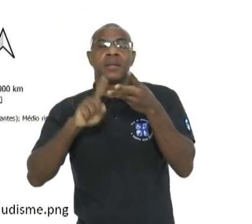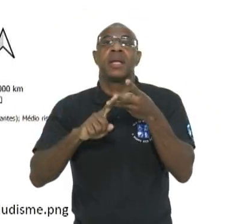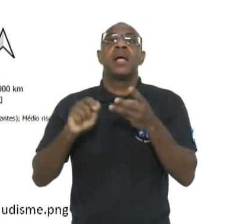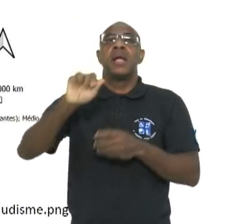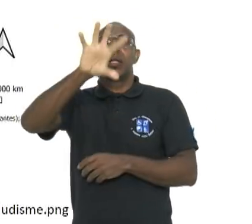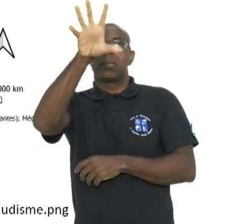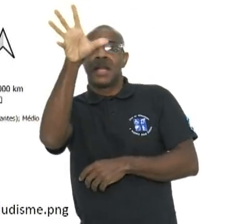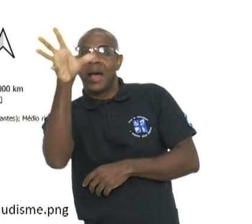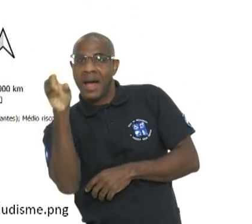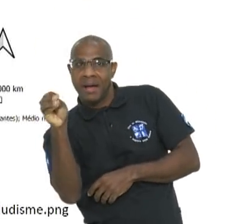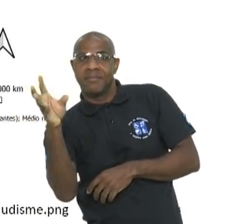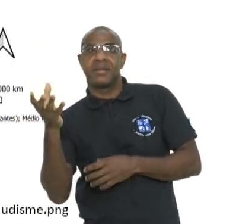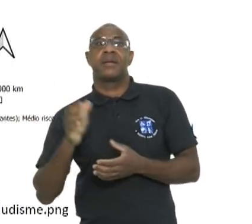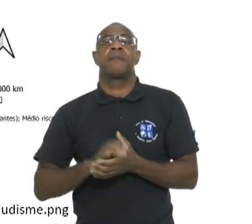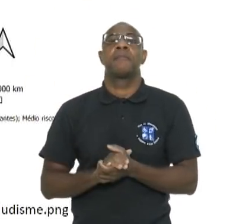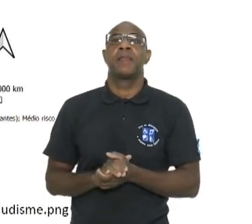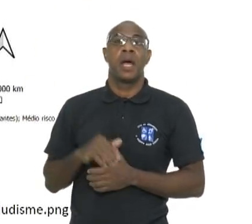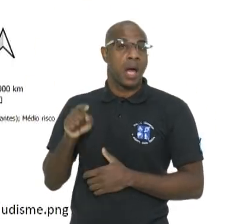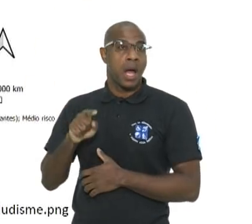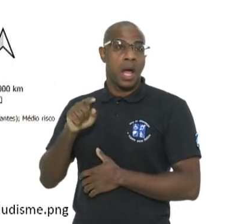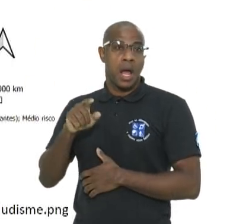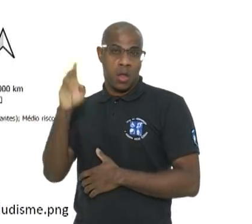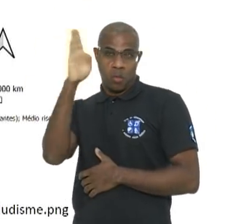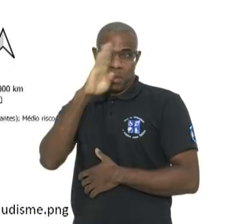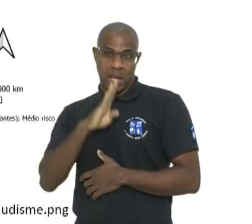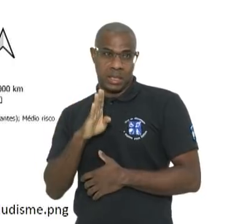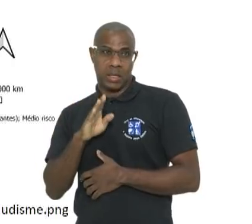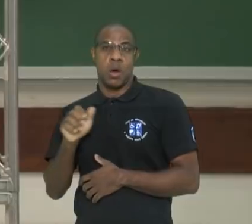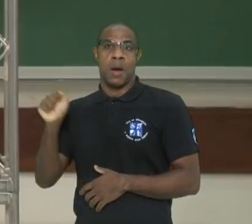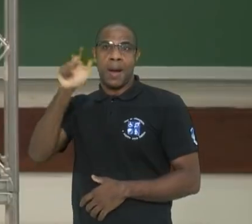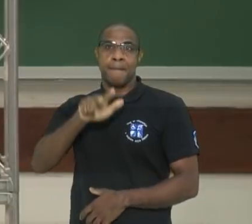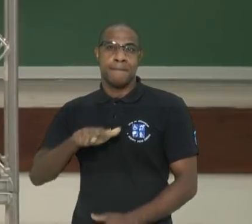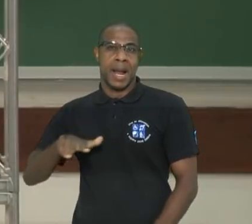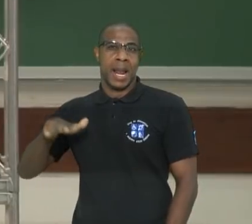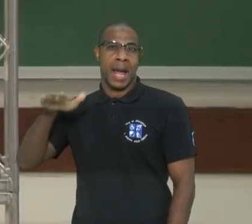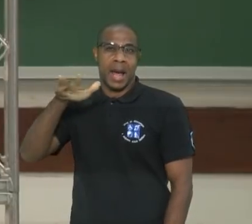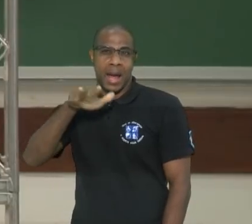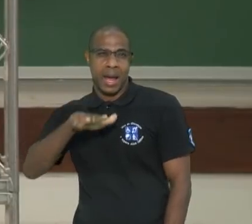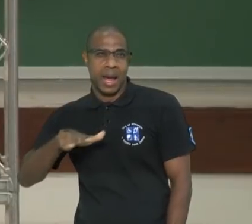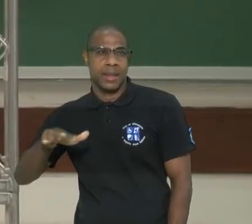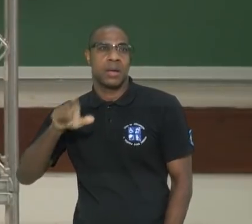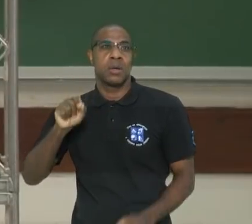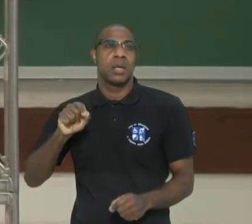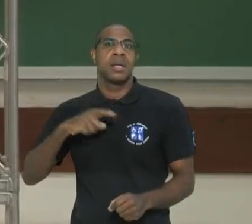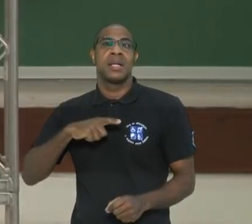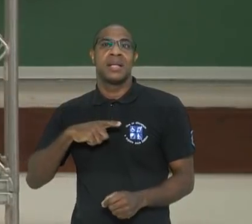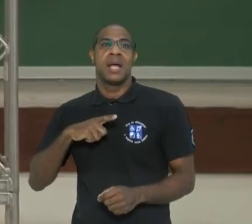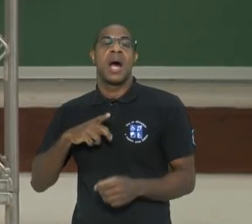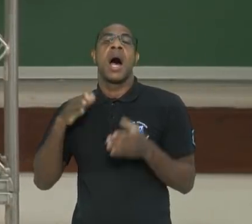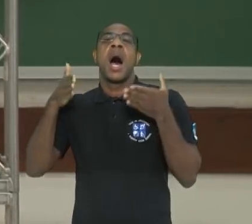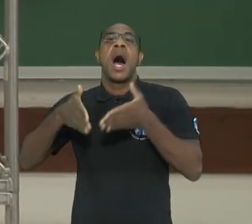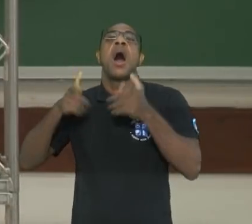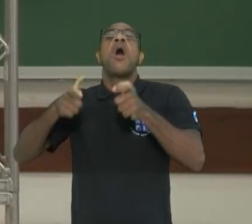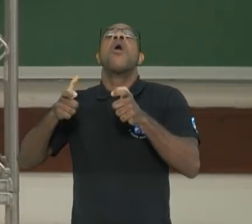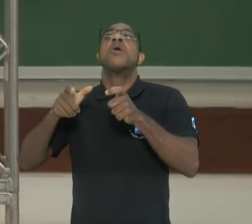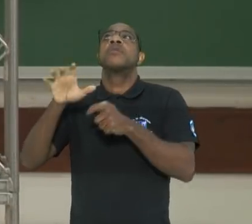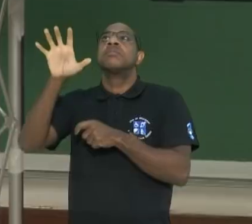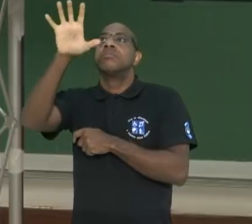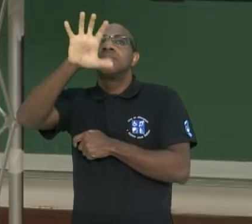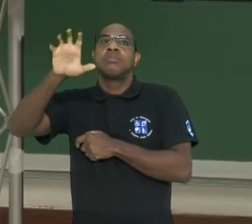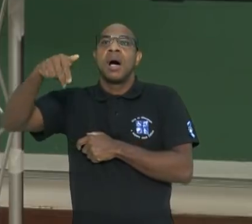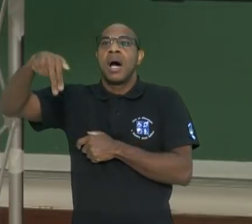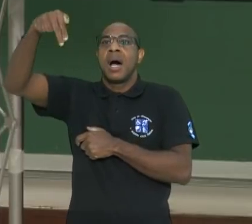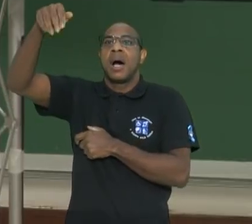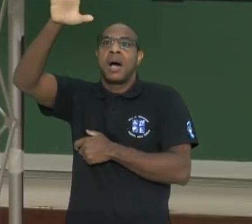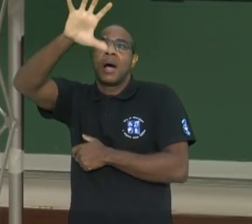Ásia. No Brasil, a malária ocorre principalmente na região amazônica, na região norte do